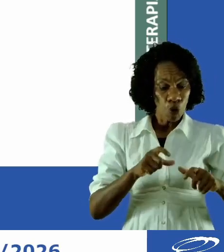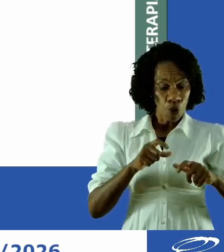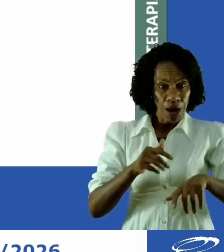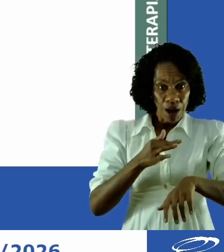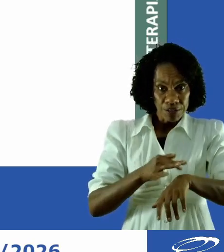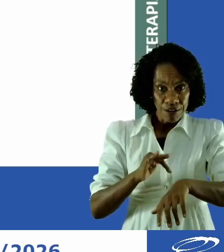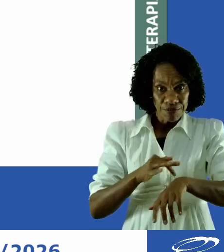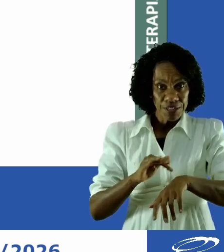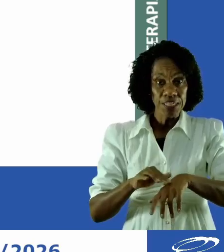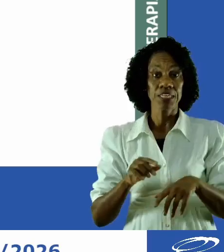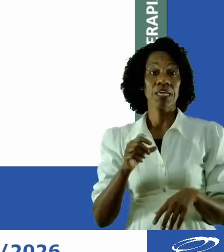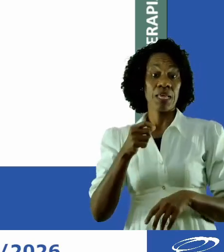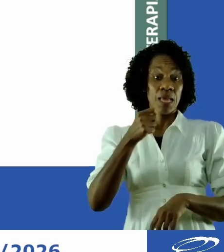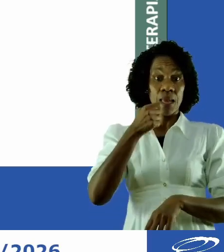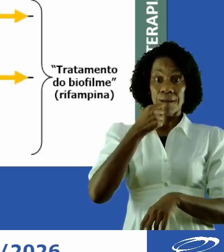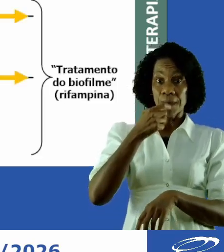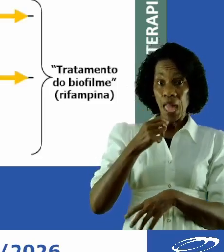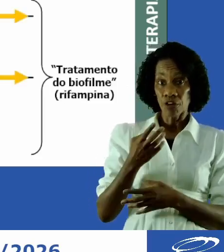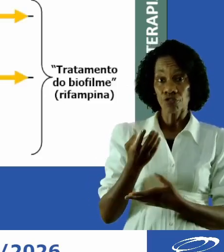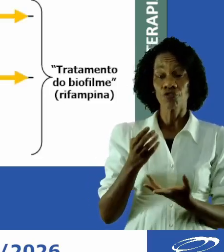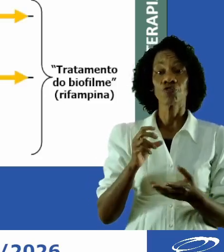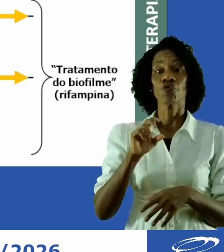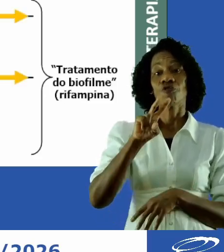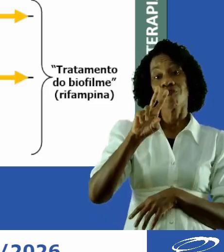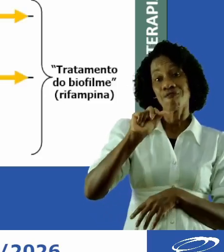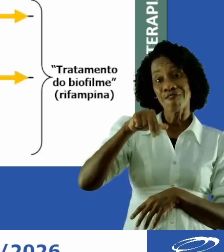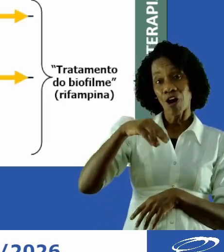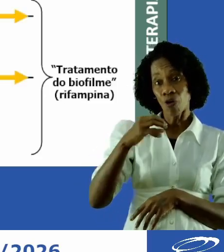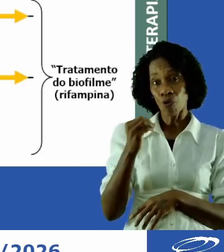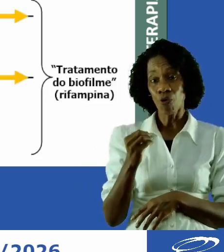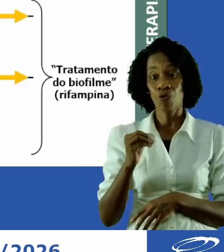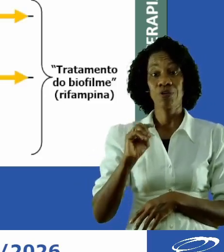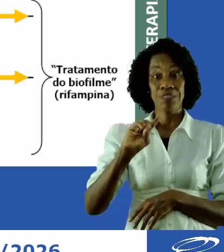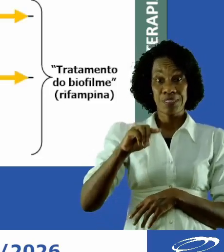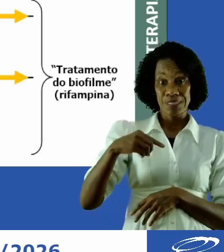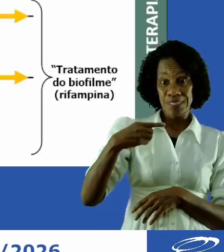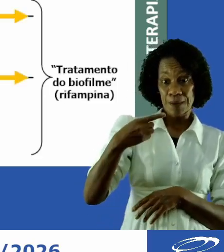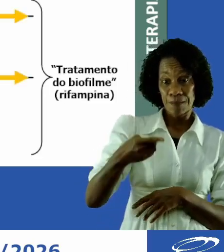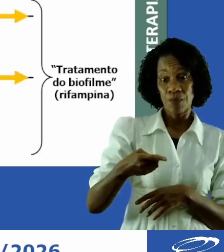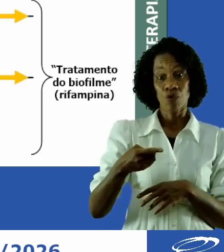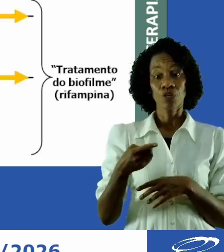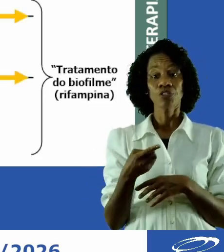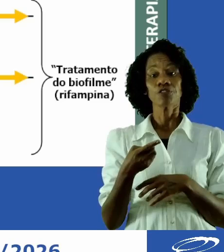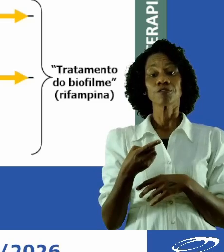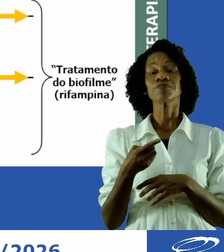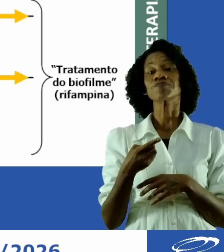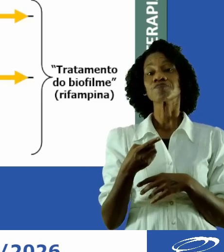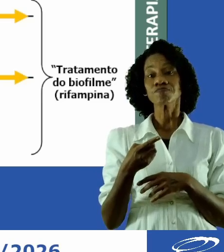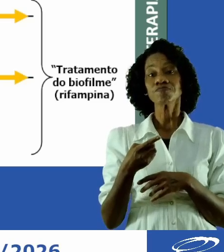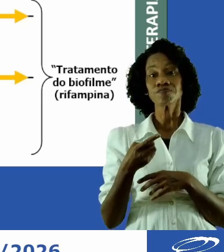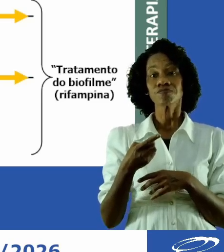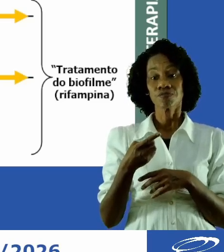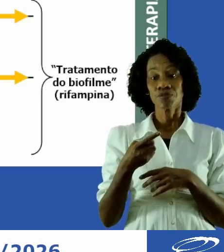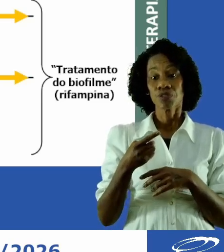quilo de rifampicina e depois transformada para sulfatrimetropia e rifampicina, seguindo esse conceito, o conceito da arte do